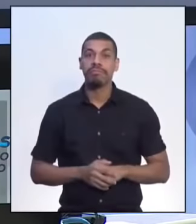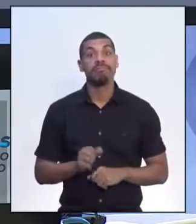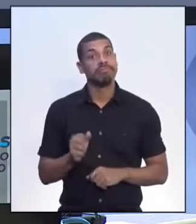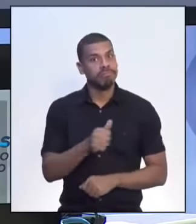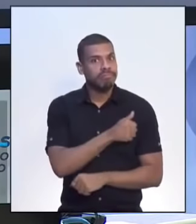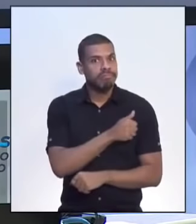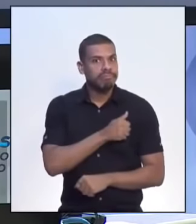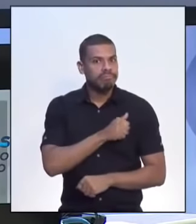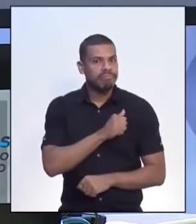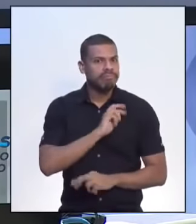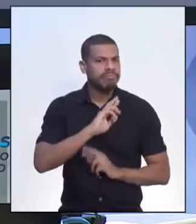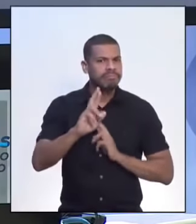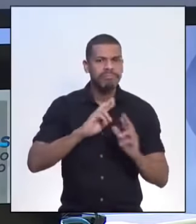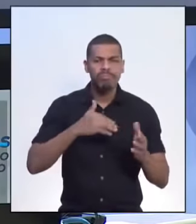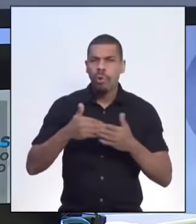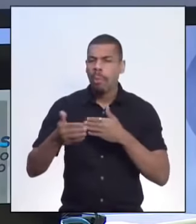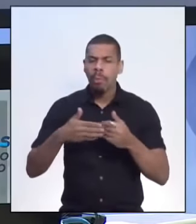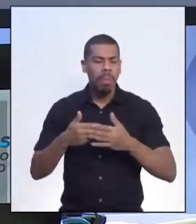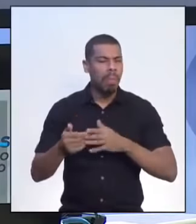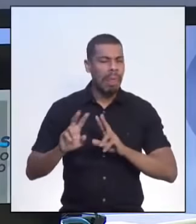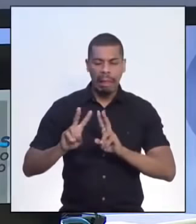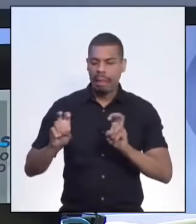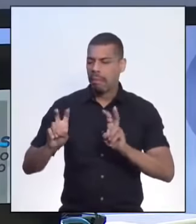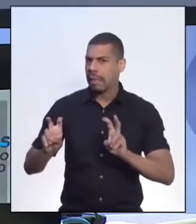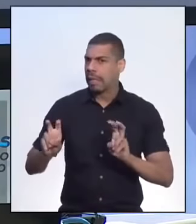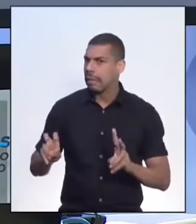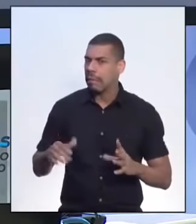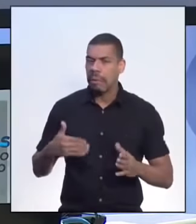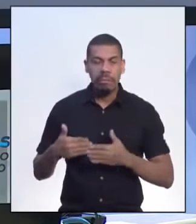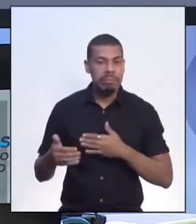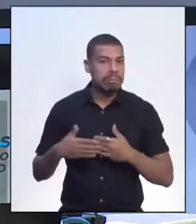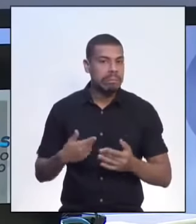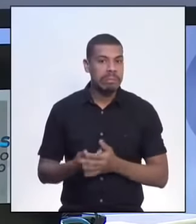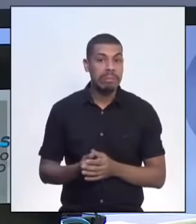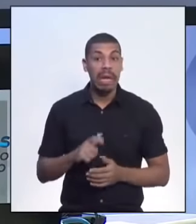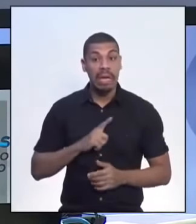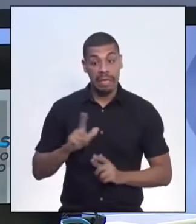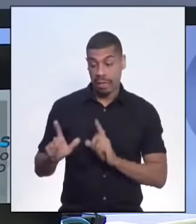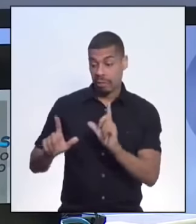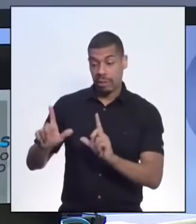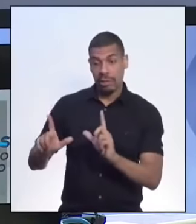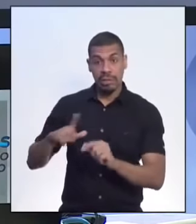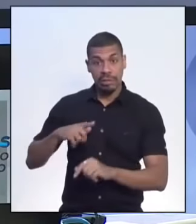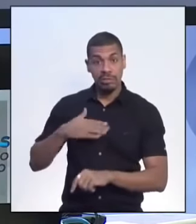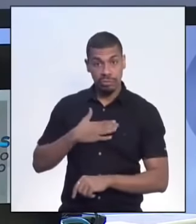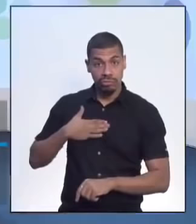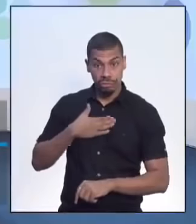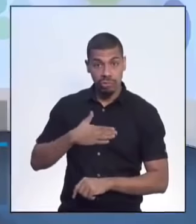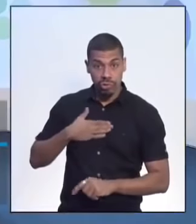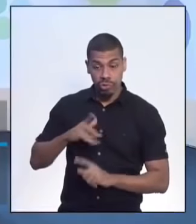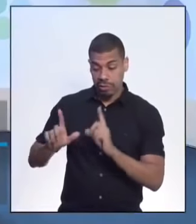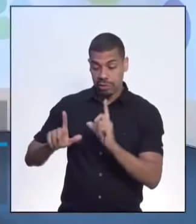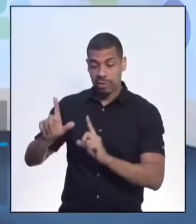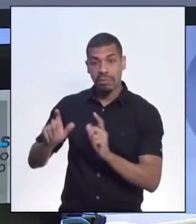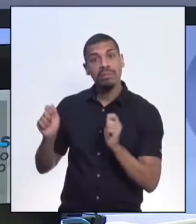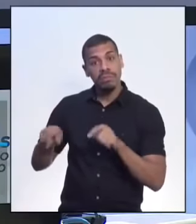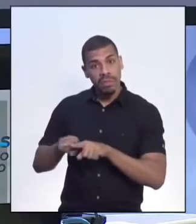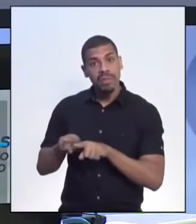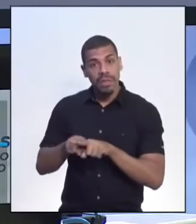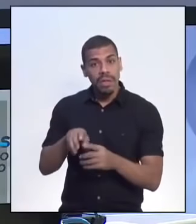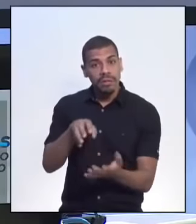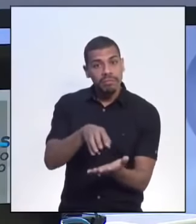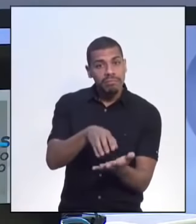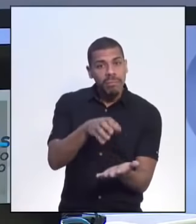tem podcast sobre qualquer coisa, qualquer assunto, até um programa de televisão que você adore, que de repente você não consiga acompanhar, tem lá